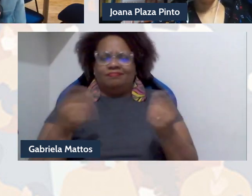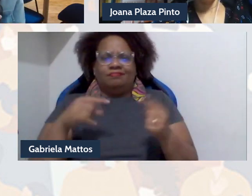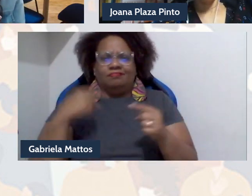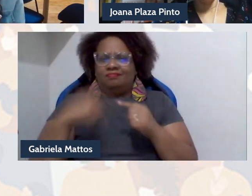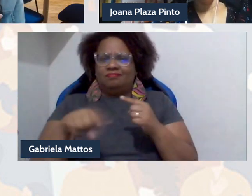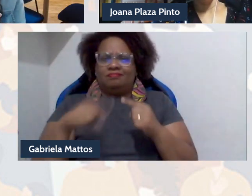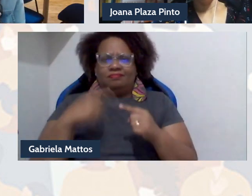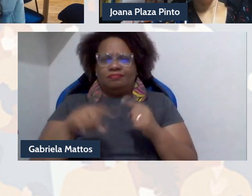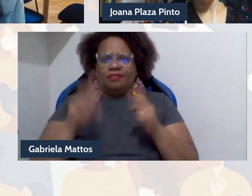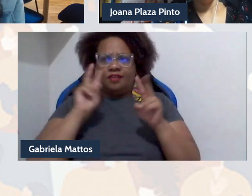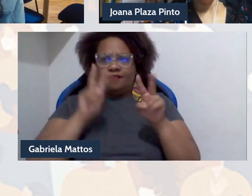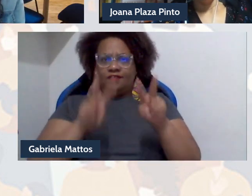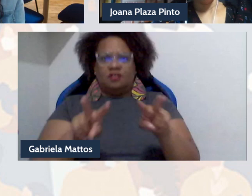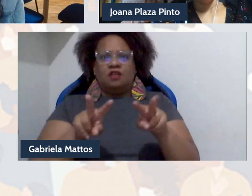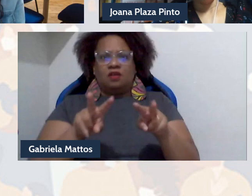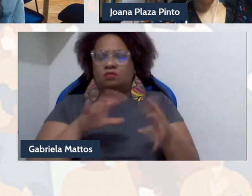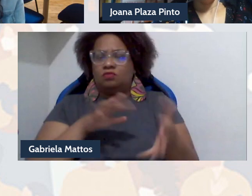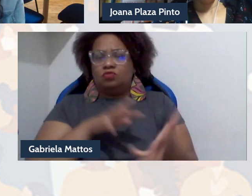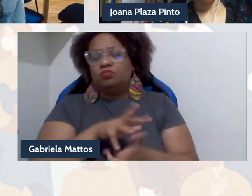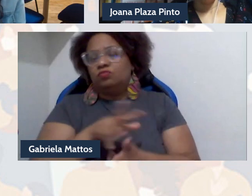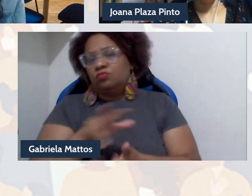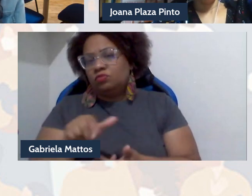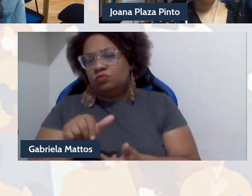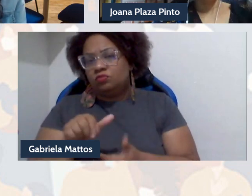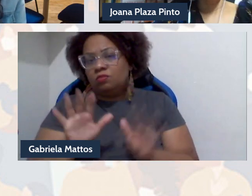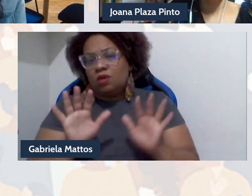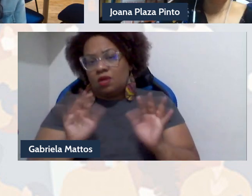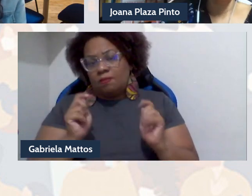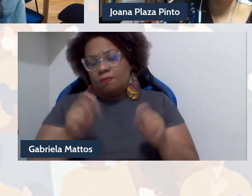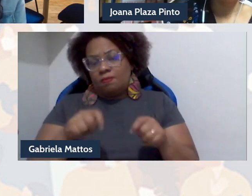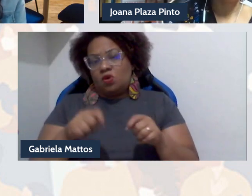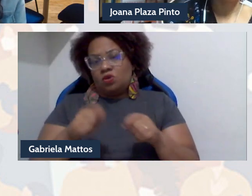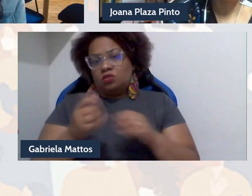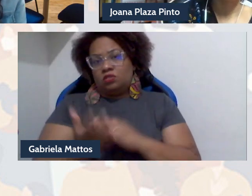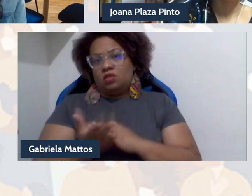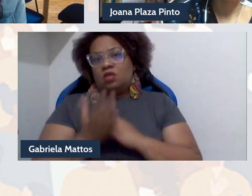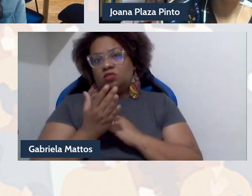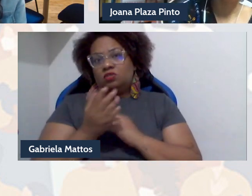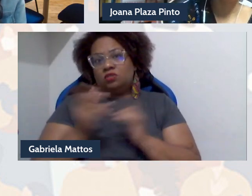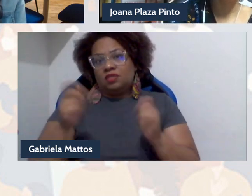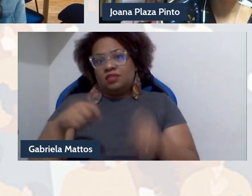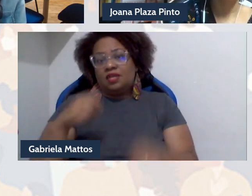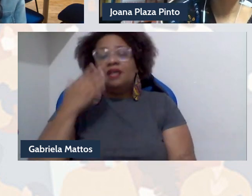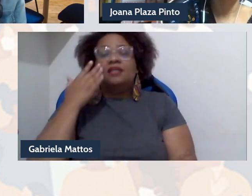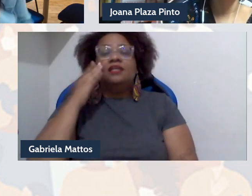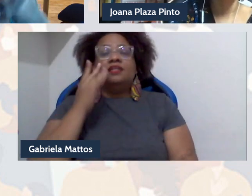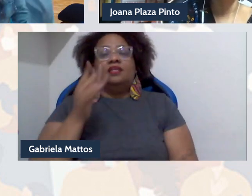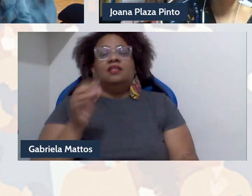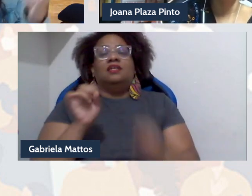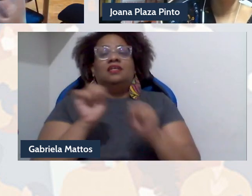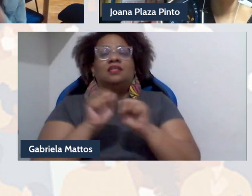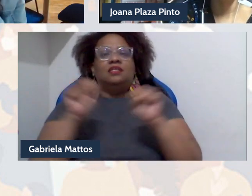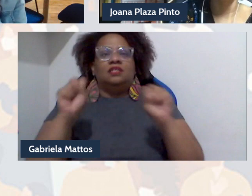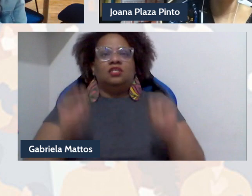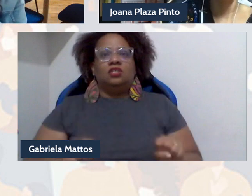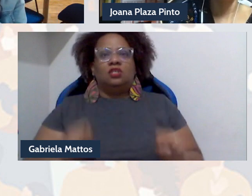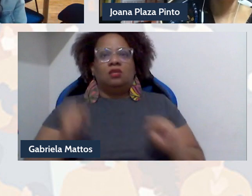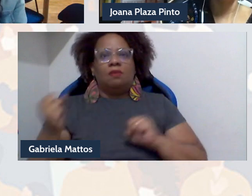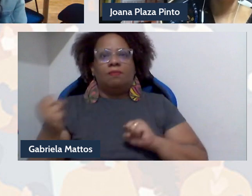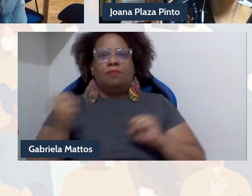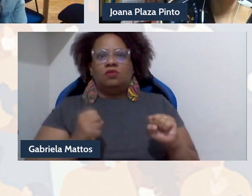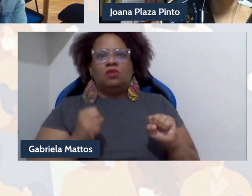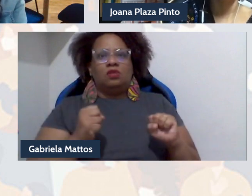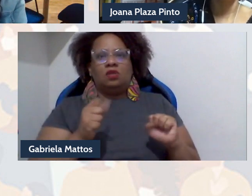de mundo, mas que talvez nos ajude a entender esses sistemas de coerência e essas outras ordens